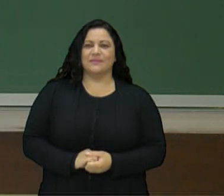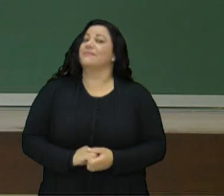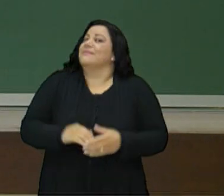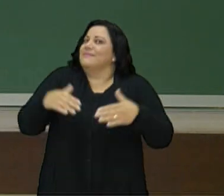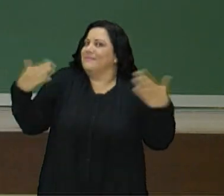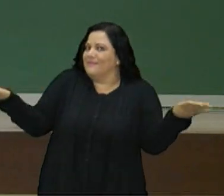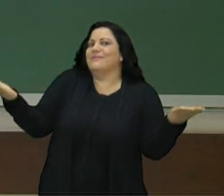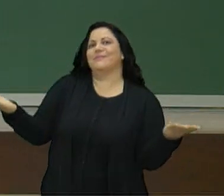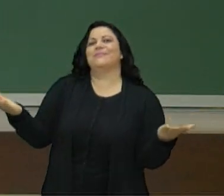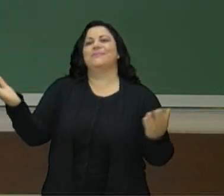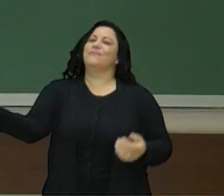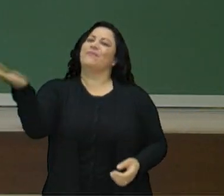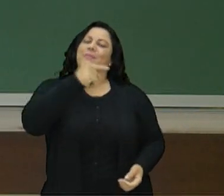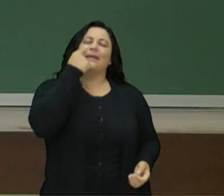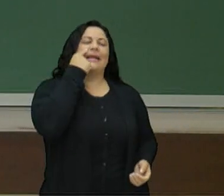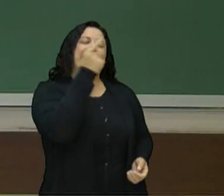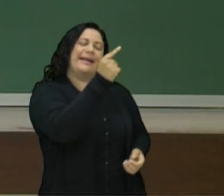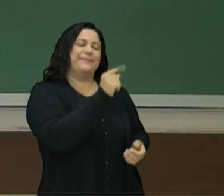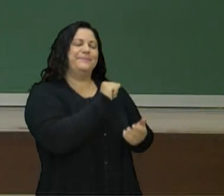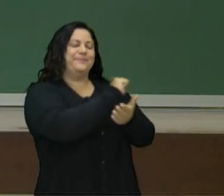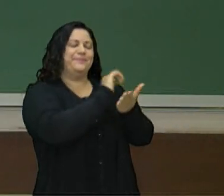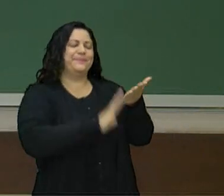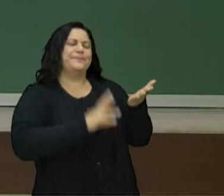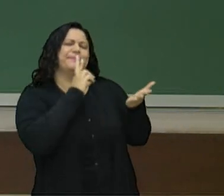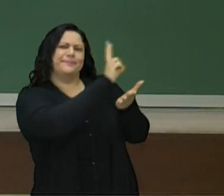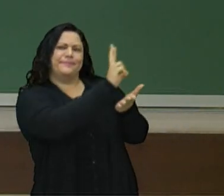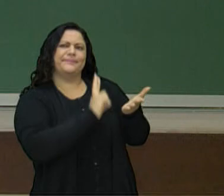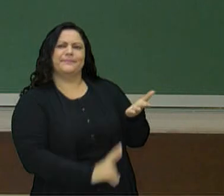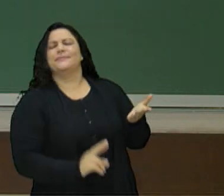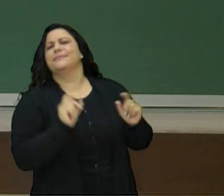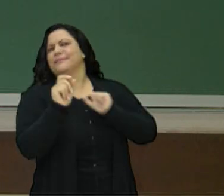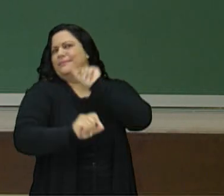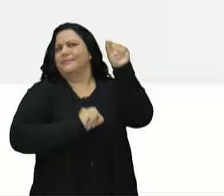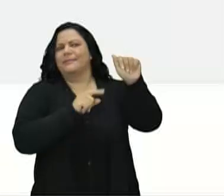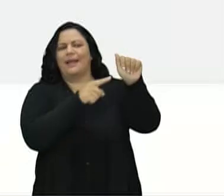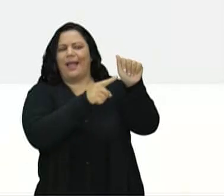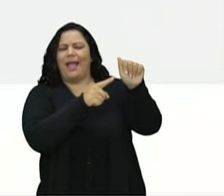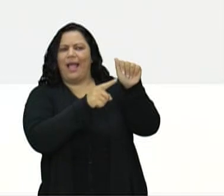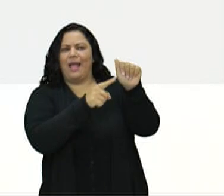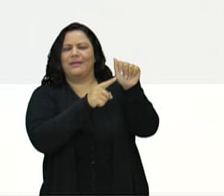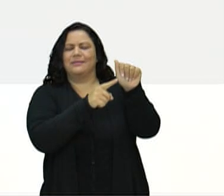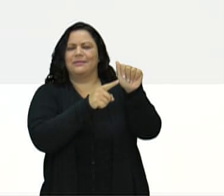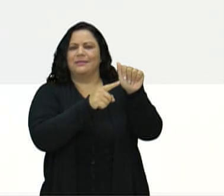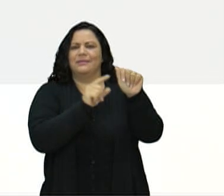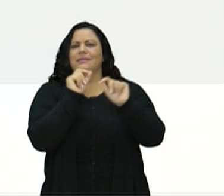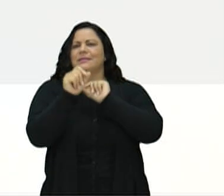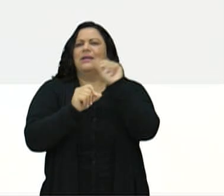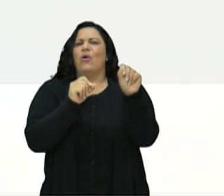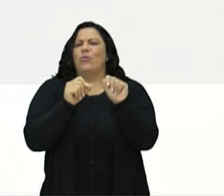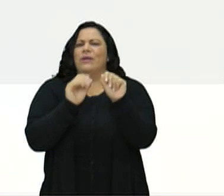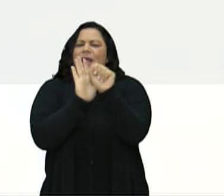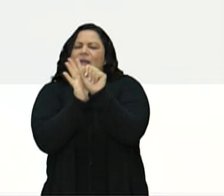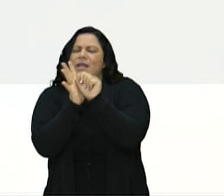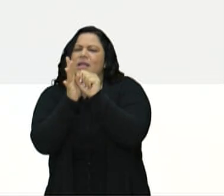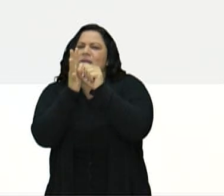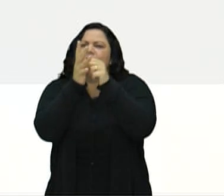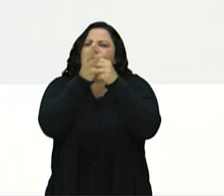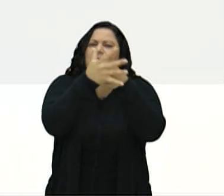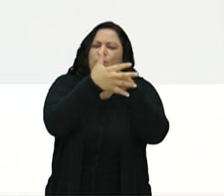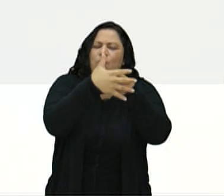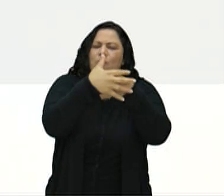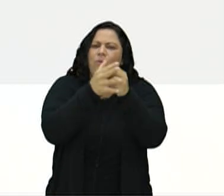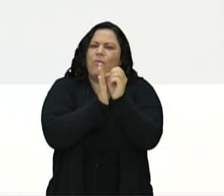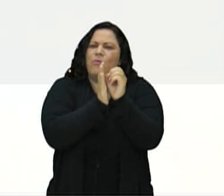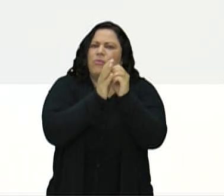Vamos lá, pessoal. Alternativa por alternativa. Letra A. É uma estrutura intranuclear envolvida por membrana. Tem uma membrana só